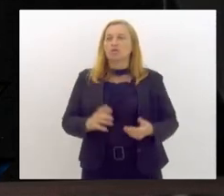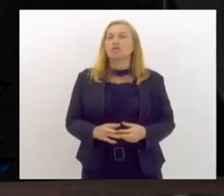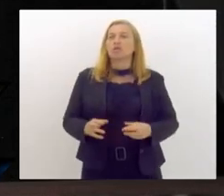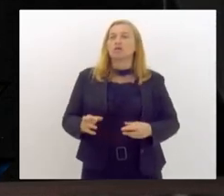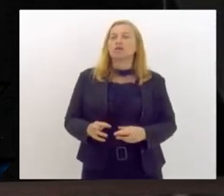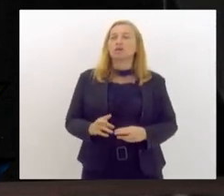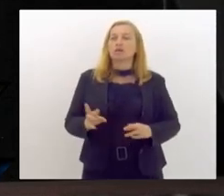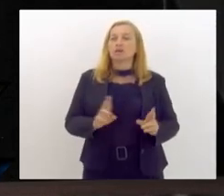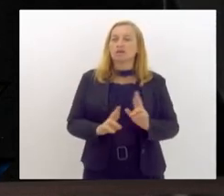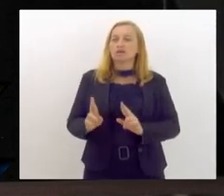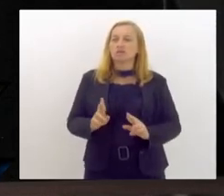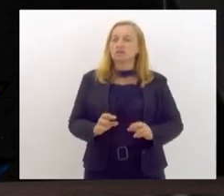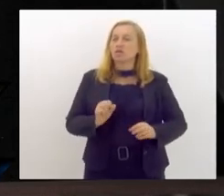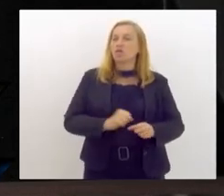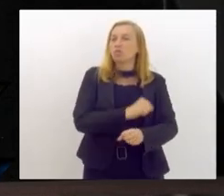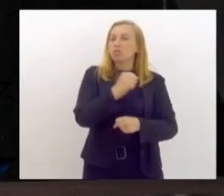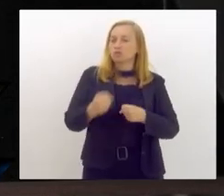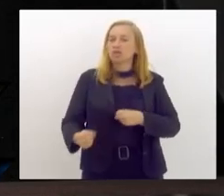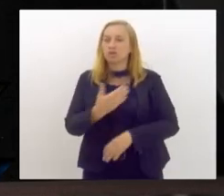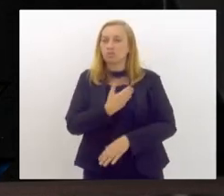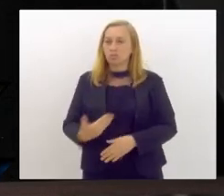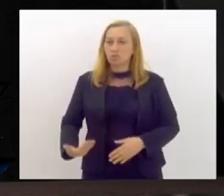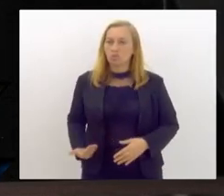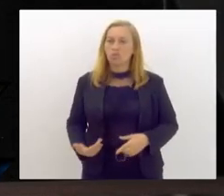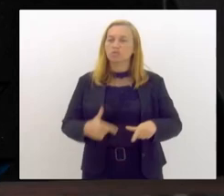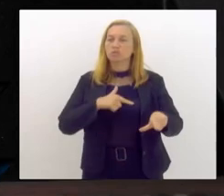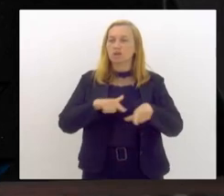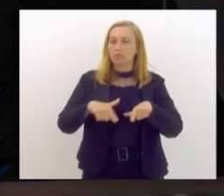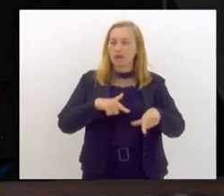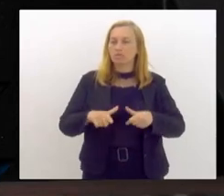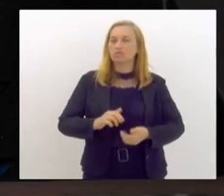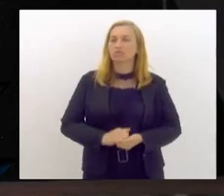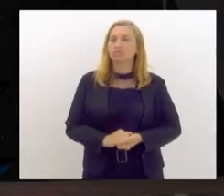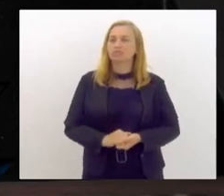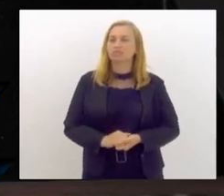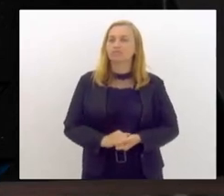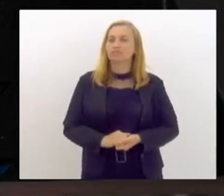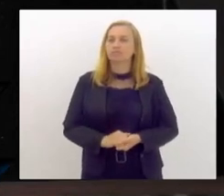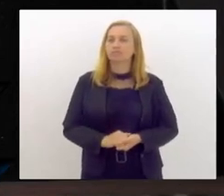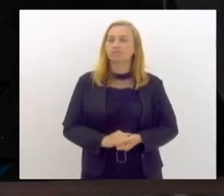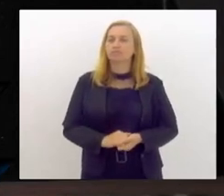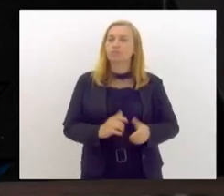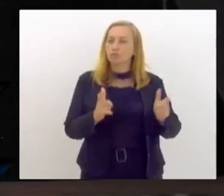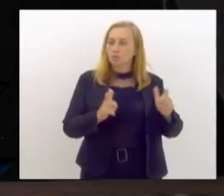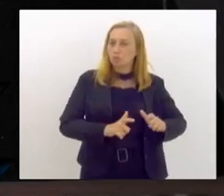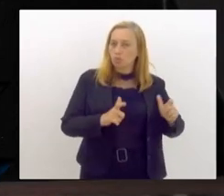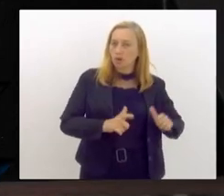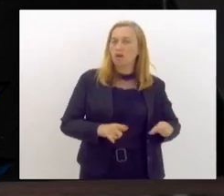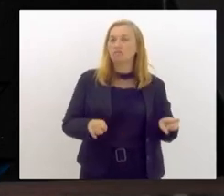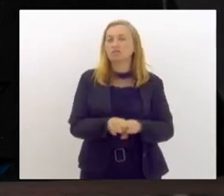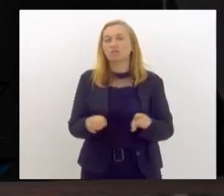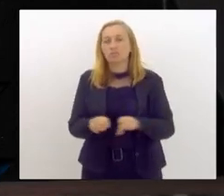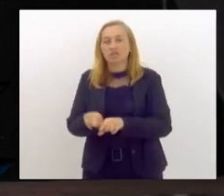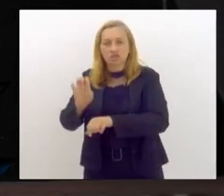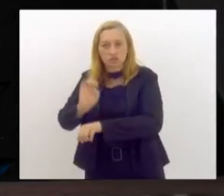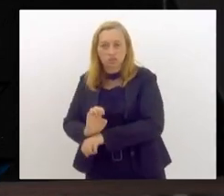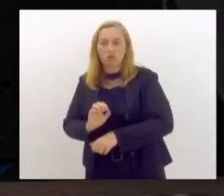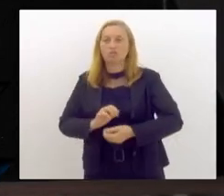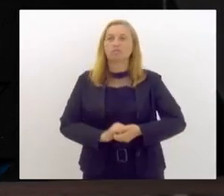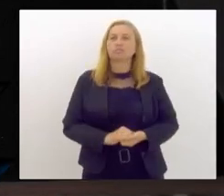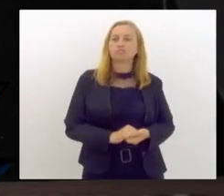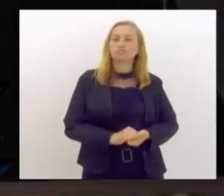com a inoperância do poder público, tanto a nível local quanto também a nível estadual. Essa é a